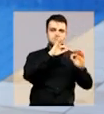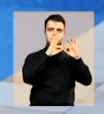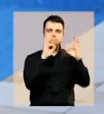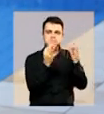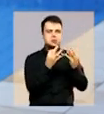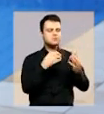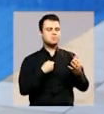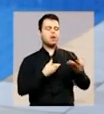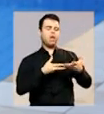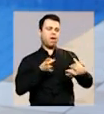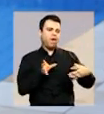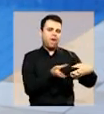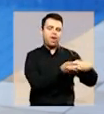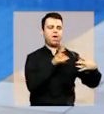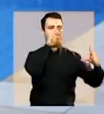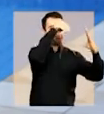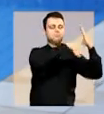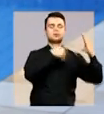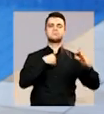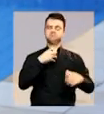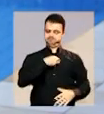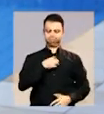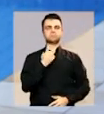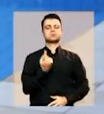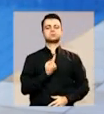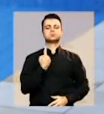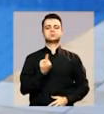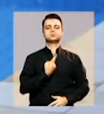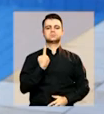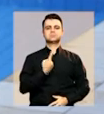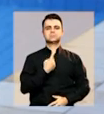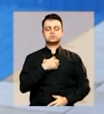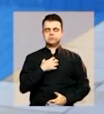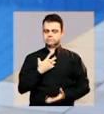sozinha. E sozinho. E...